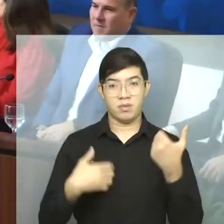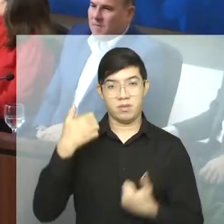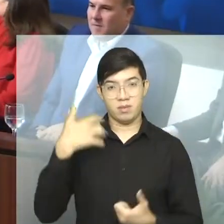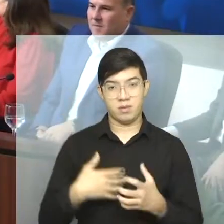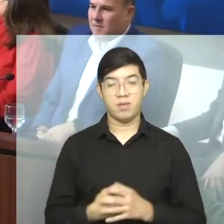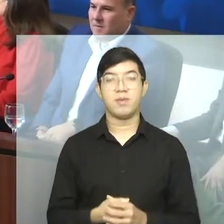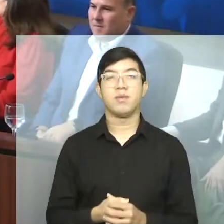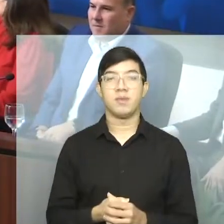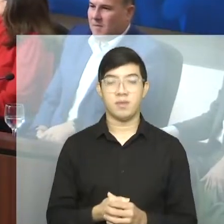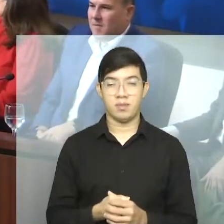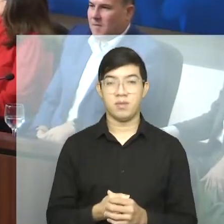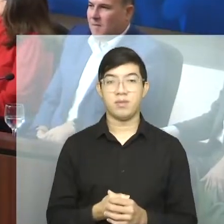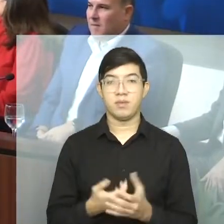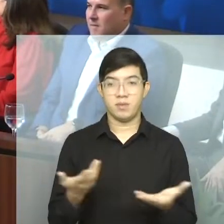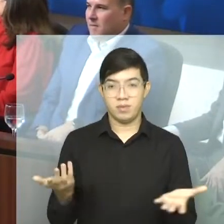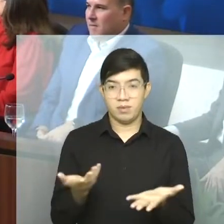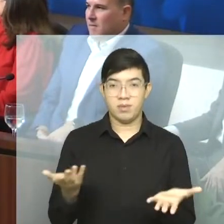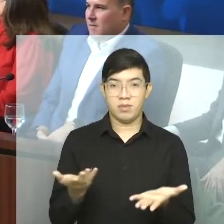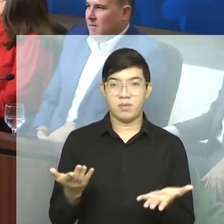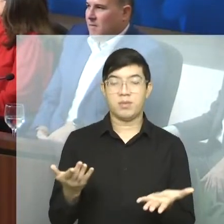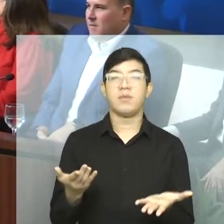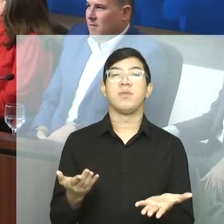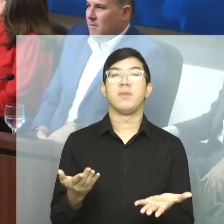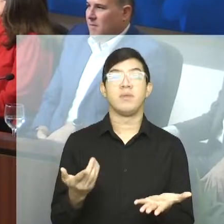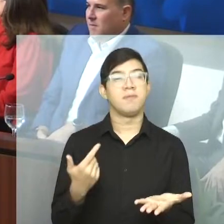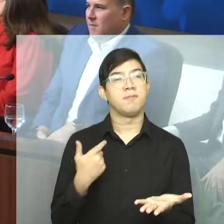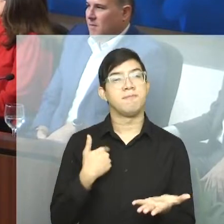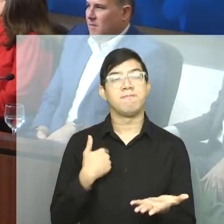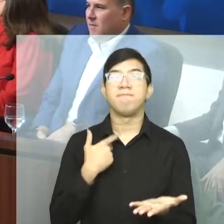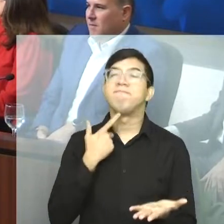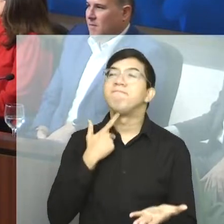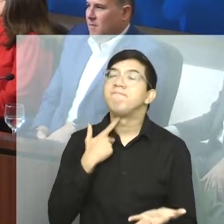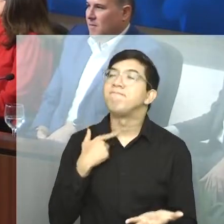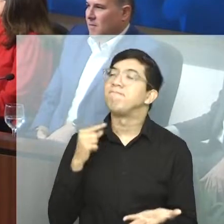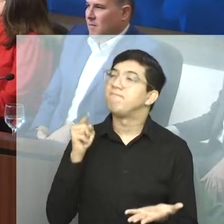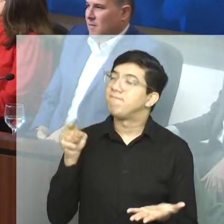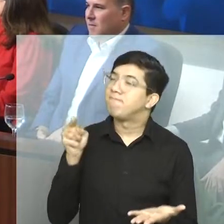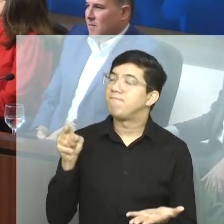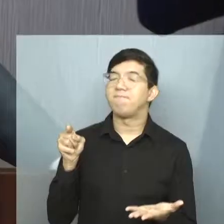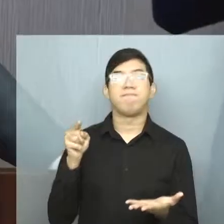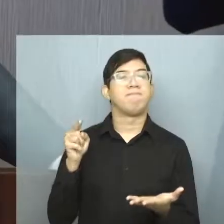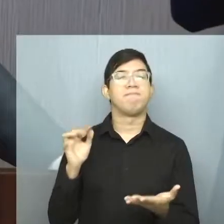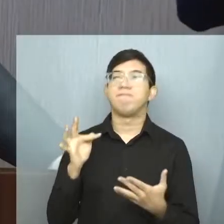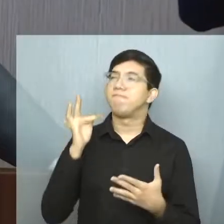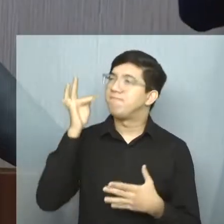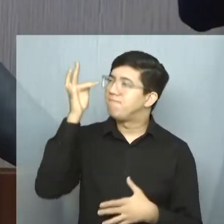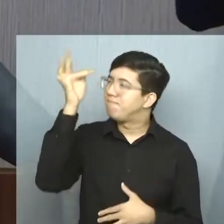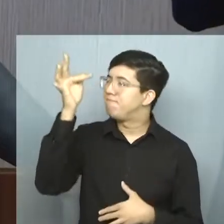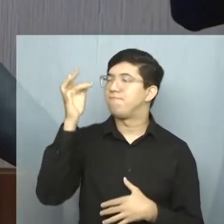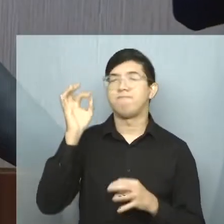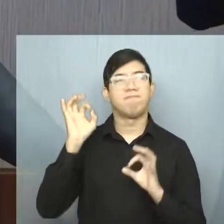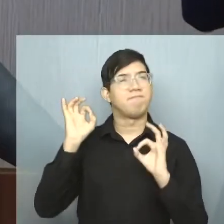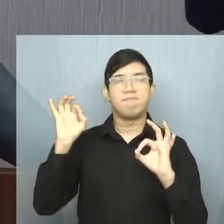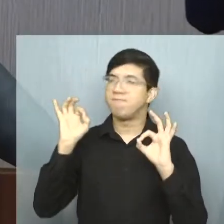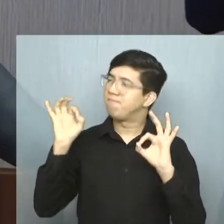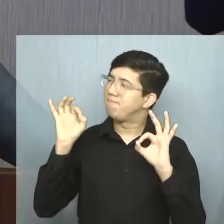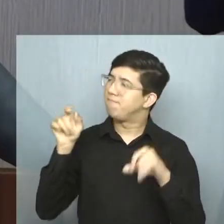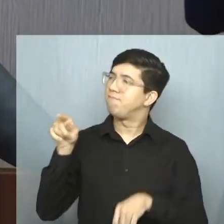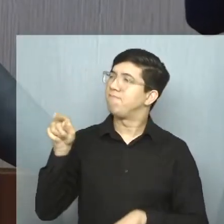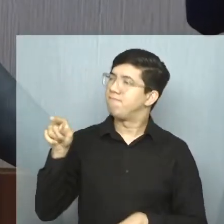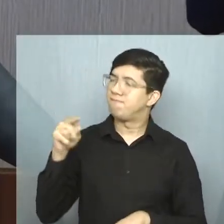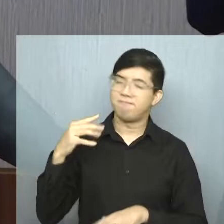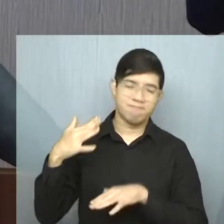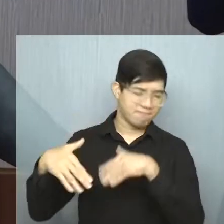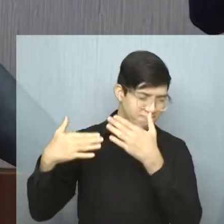desta manhã, deste dia, e eu desejo muito sucesso, Ciro. Você é uma pessoa que eu ainda